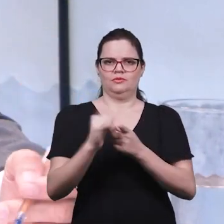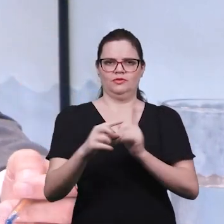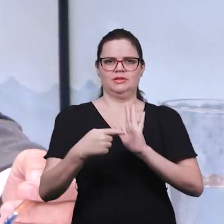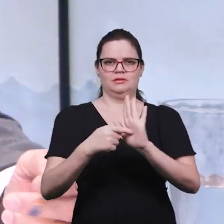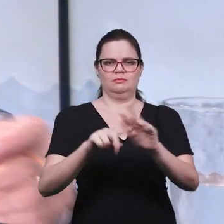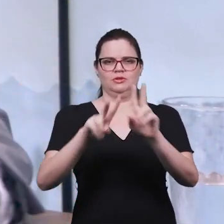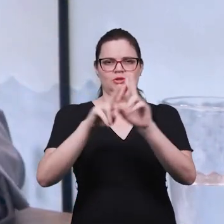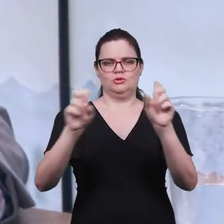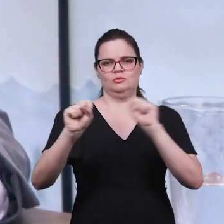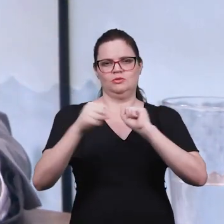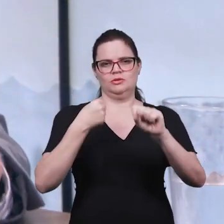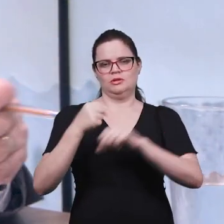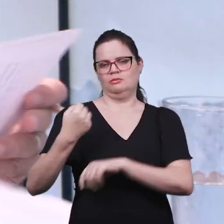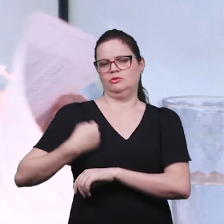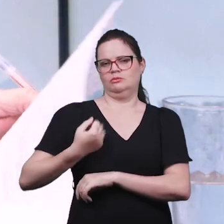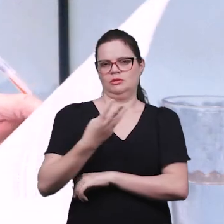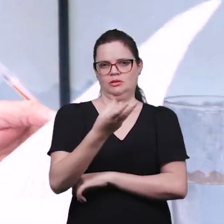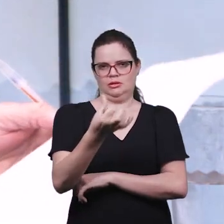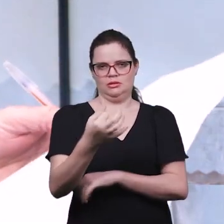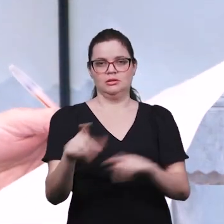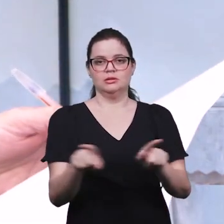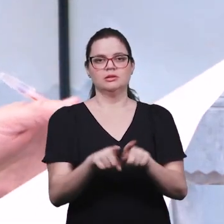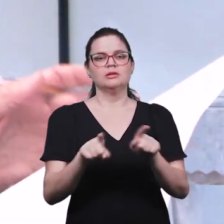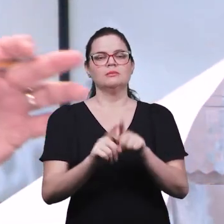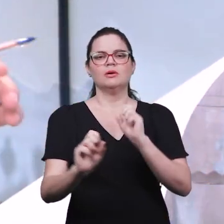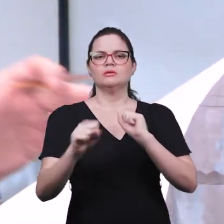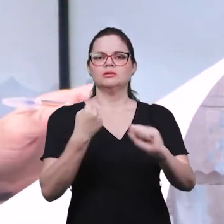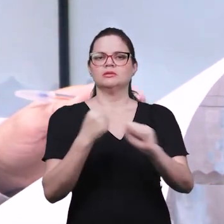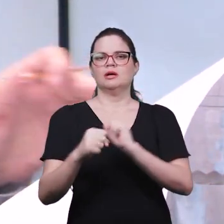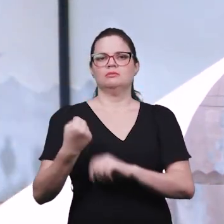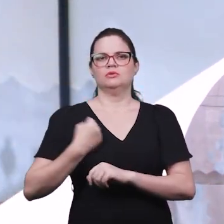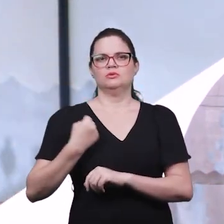Salmo 36. E também no Salmo